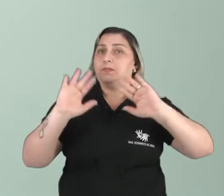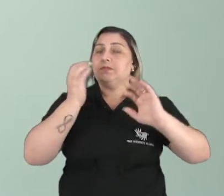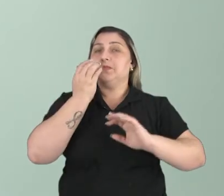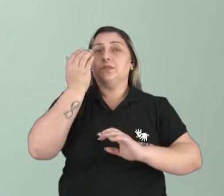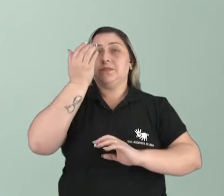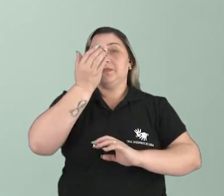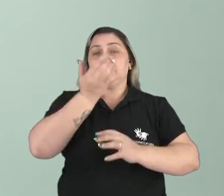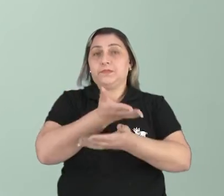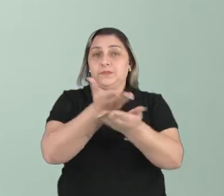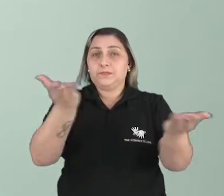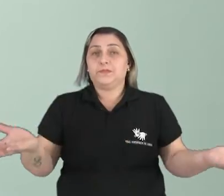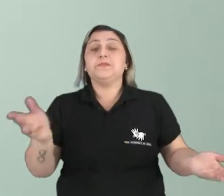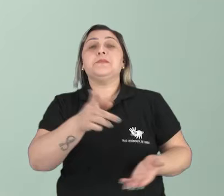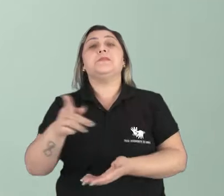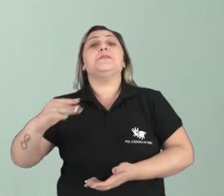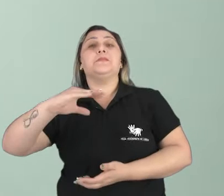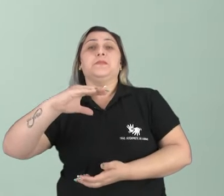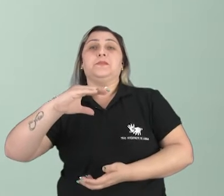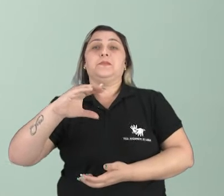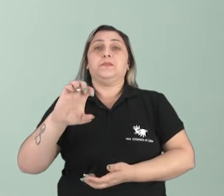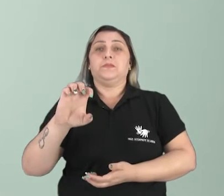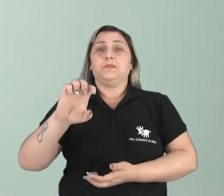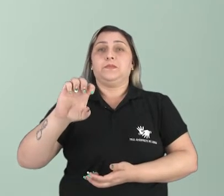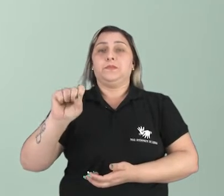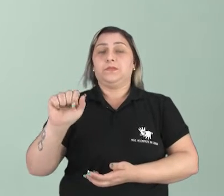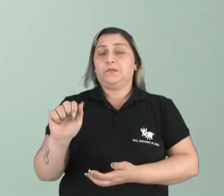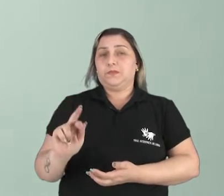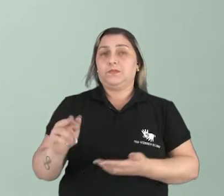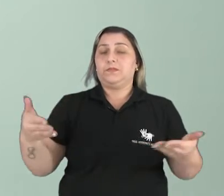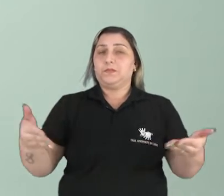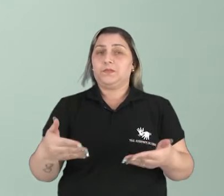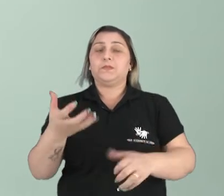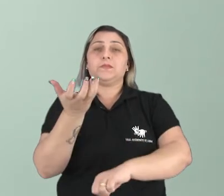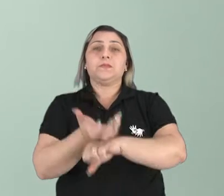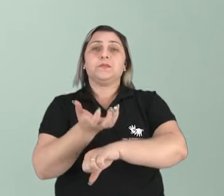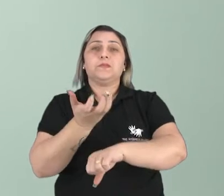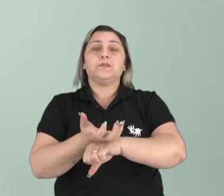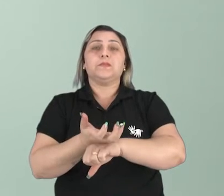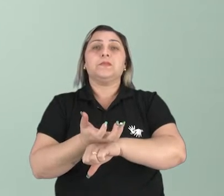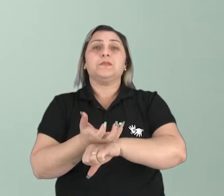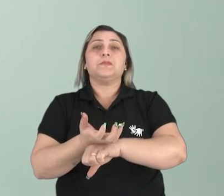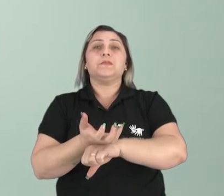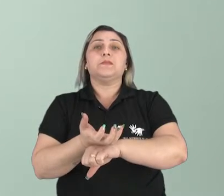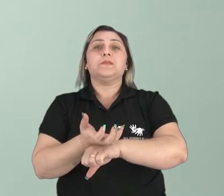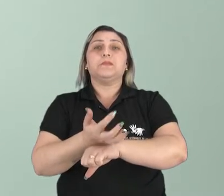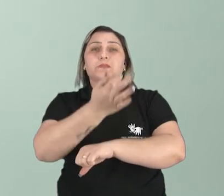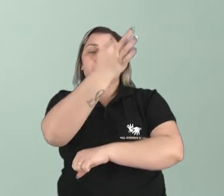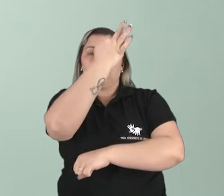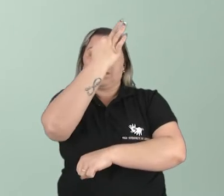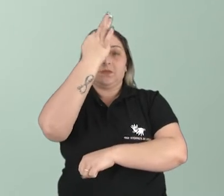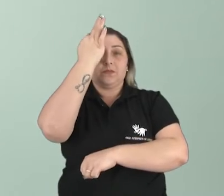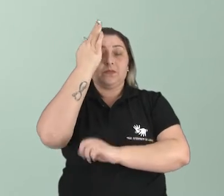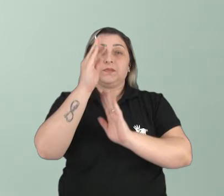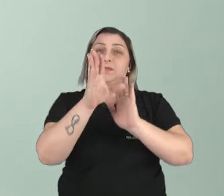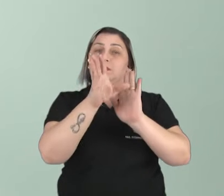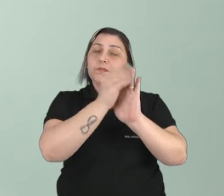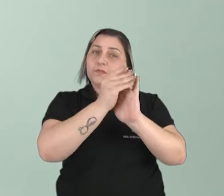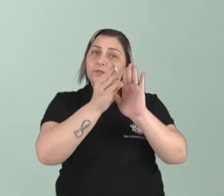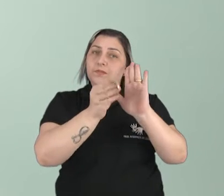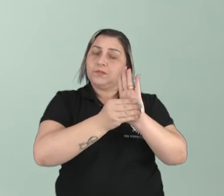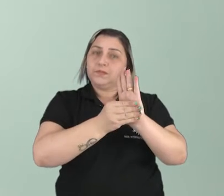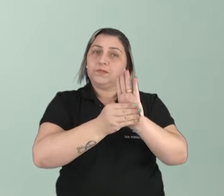Olá pessoal, sou o professor César Hildo e vou estar com vocês com a disciplina de Filosofia,